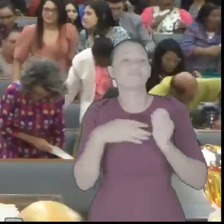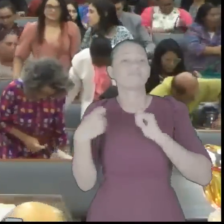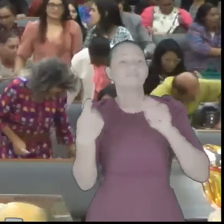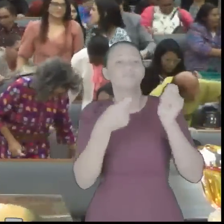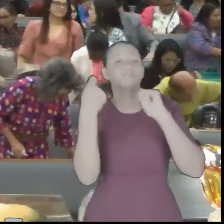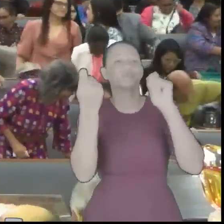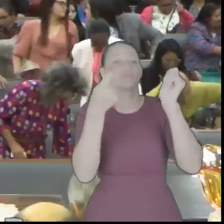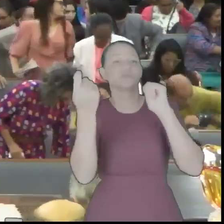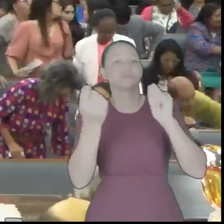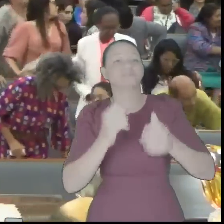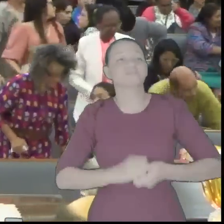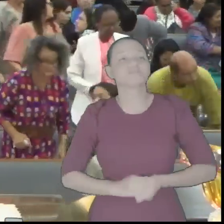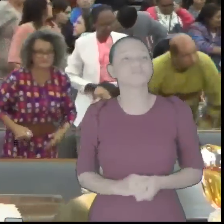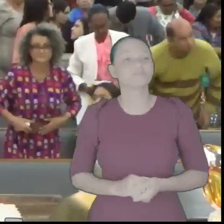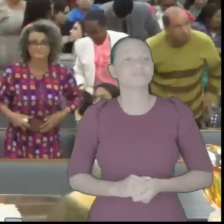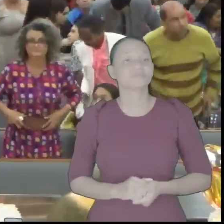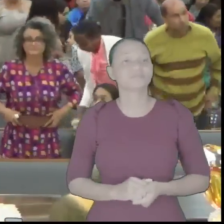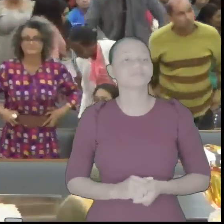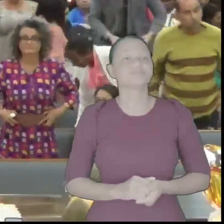Aleluia!